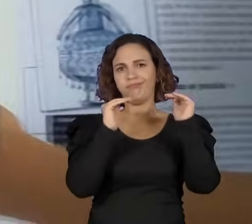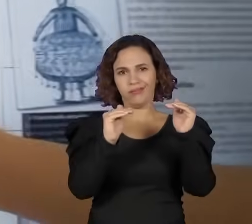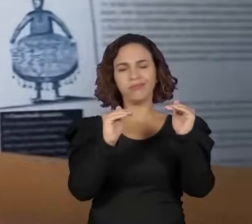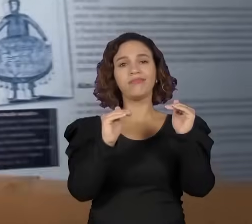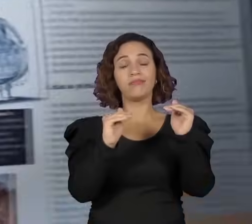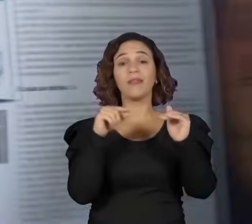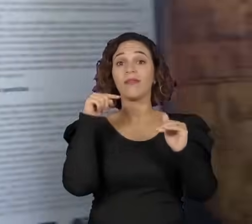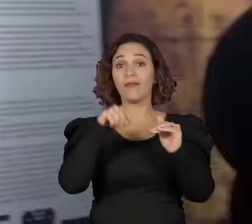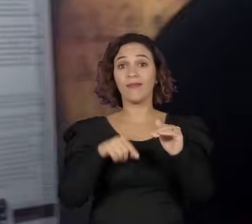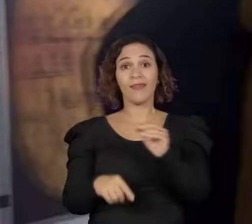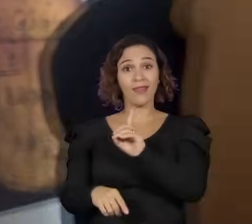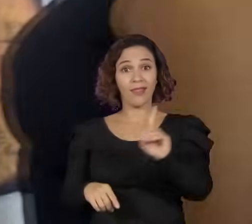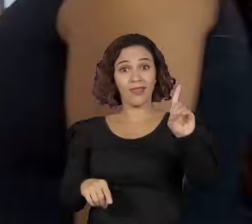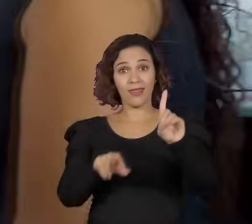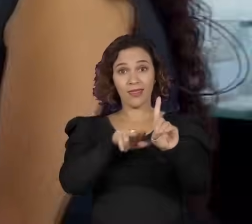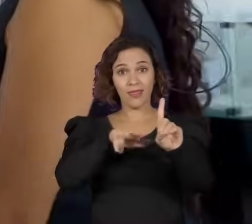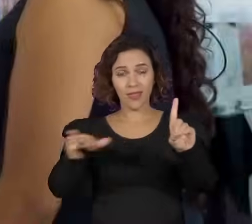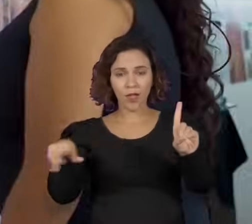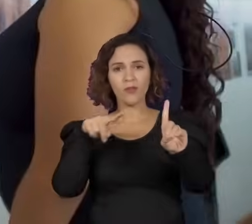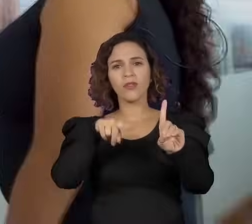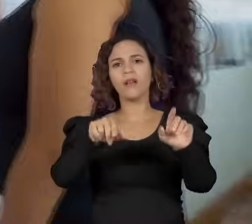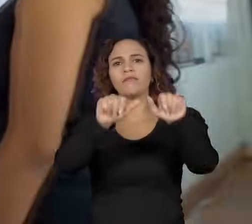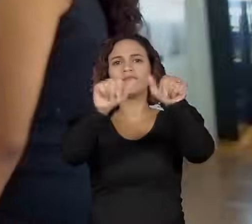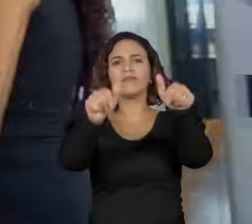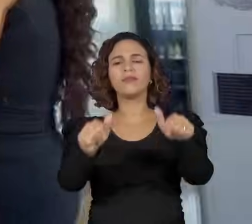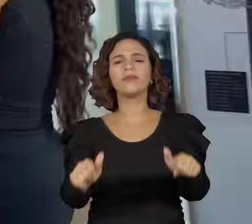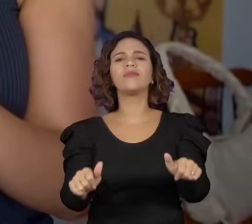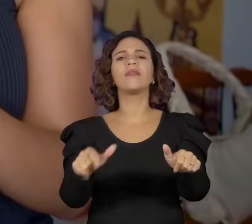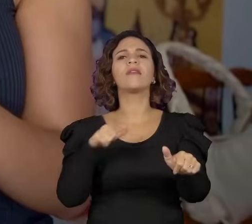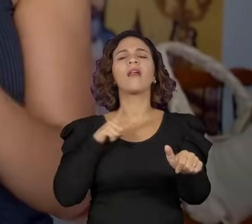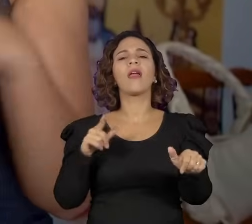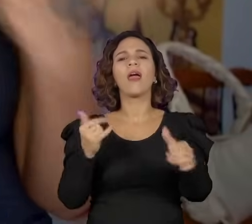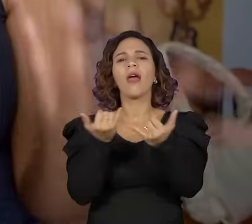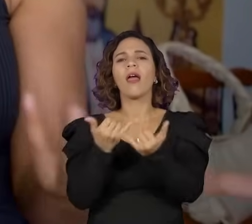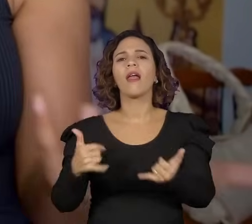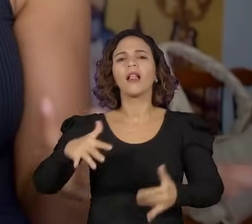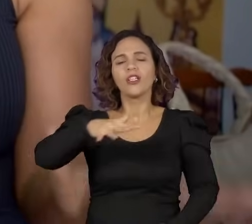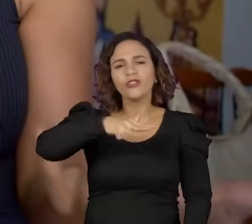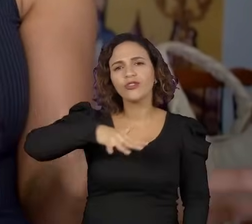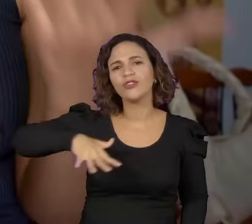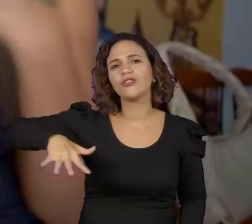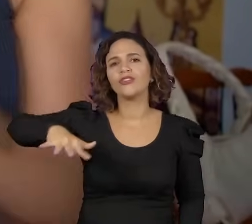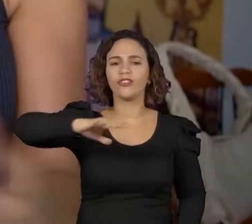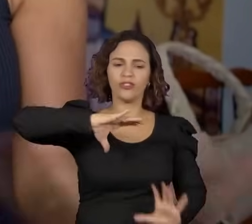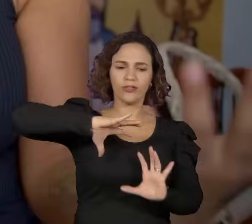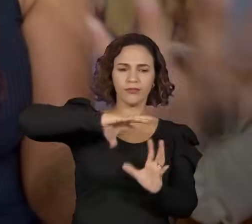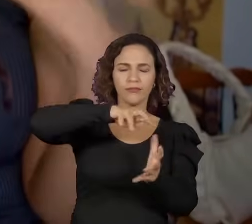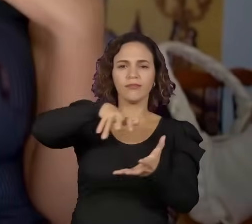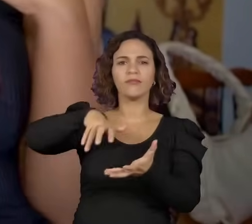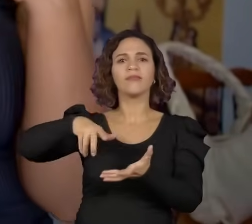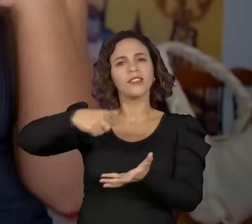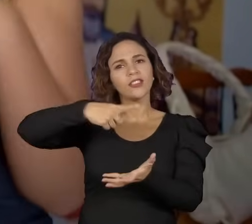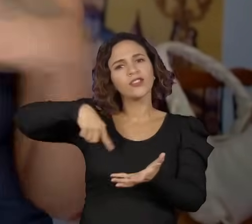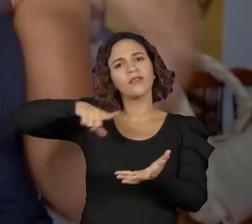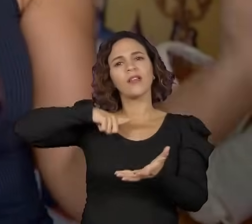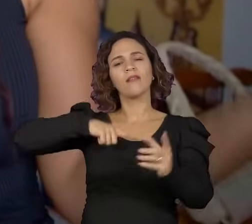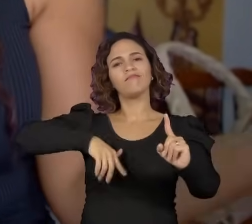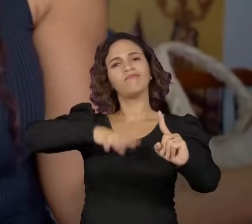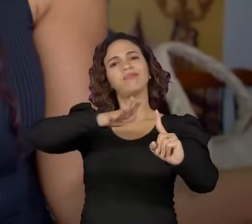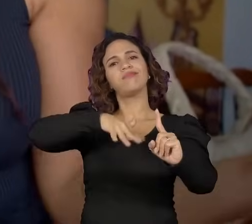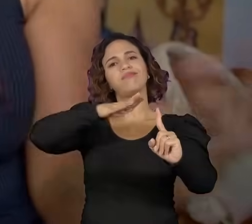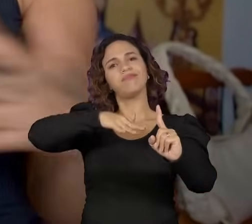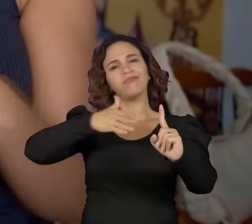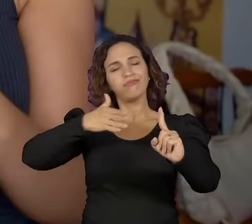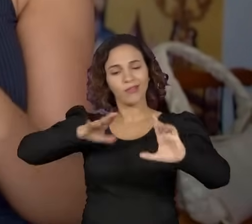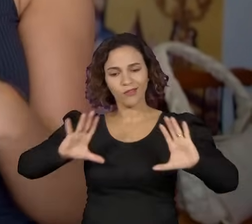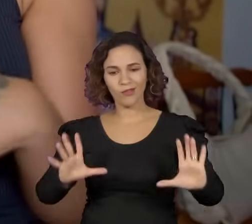instituído. A deusa é um símbolo de toda essa energia que existe na Terra e que nós cultuamos, uma